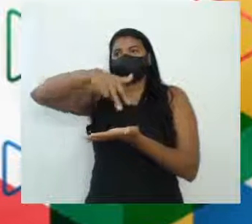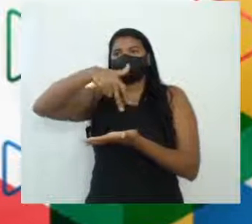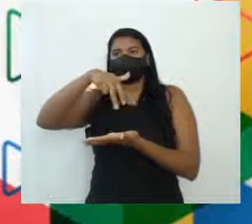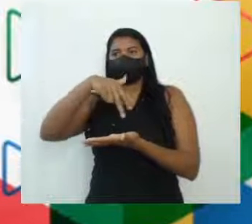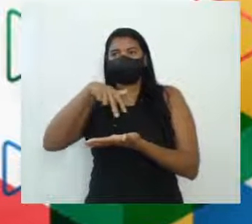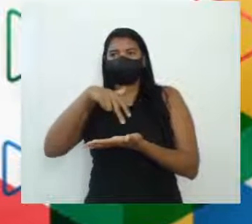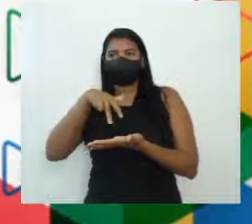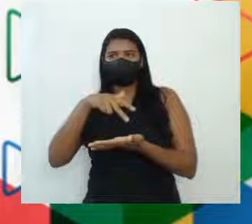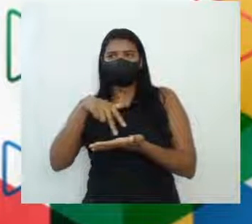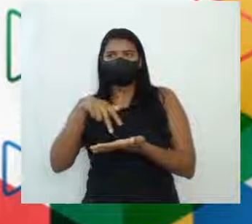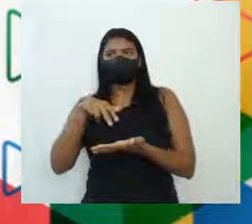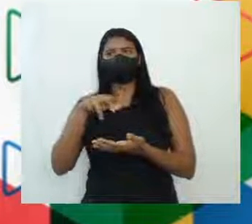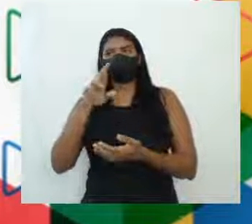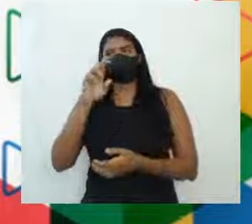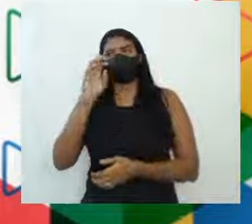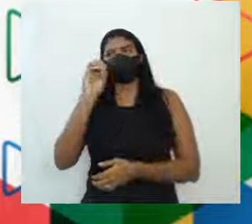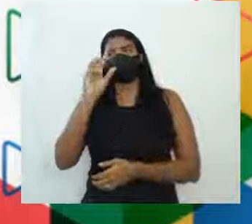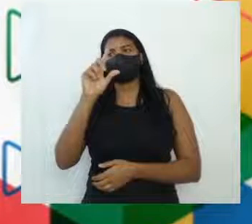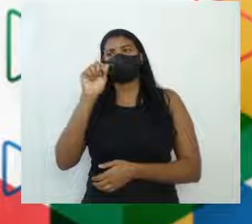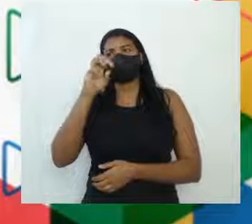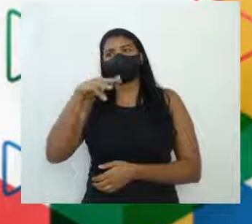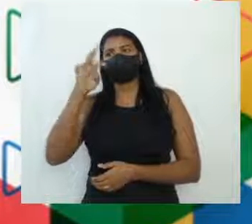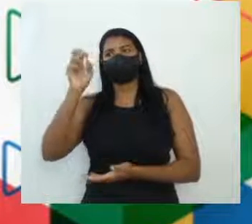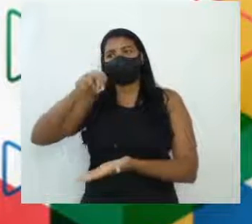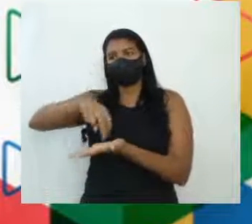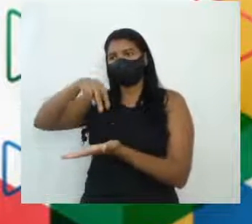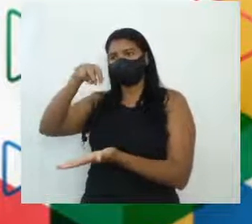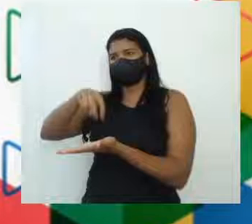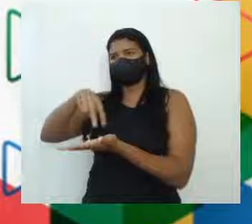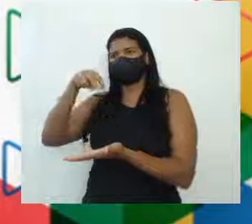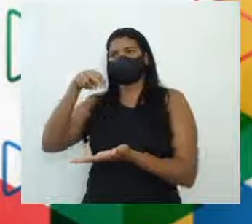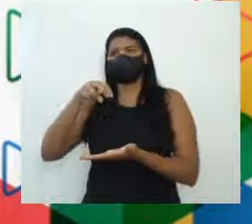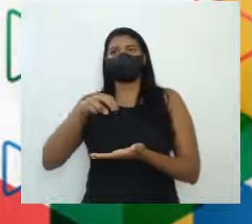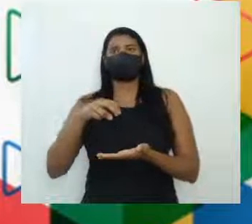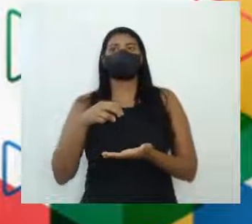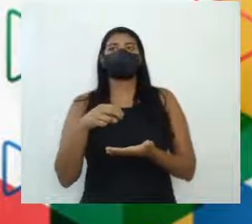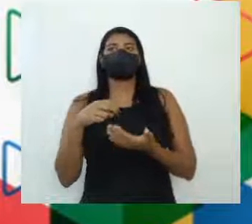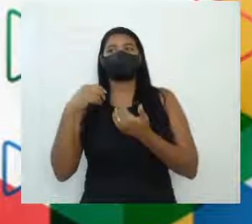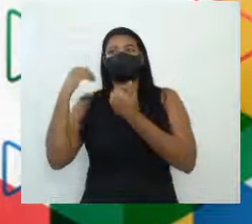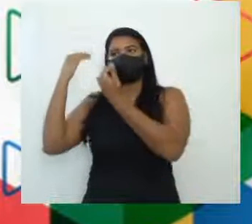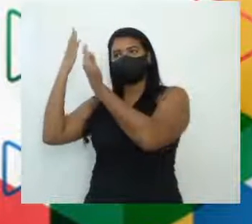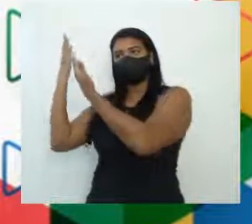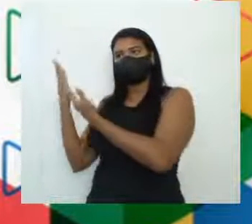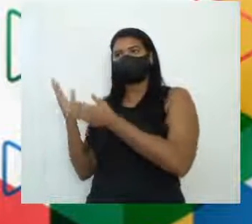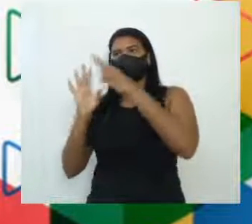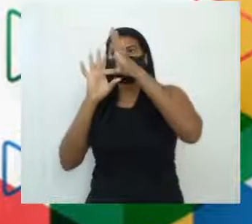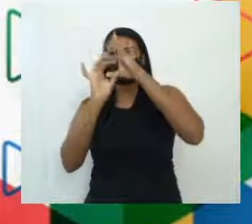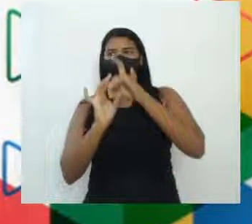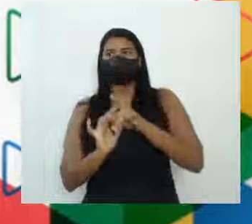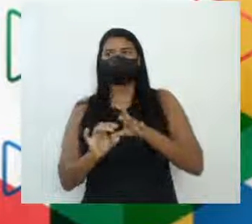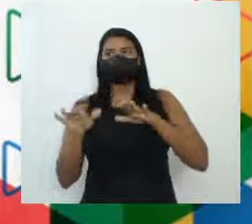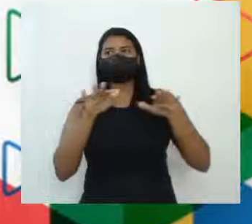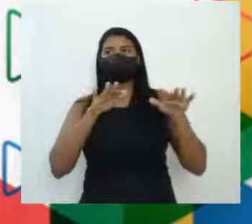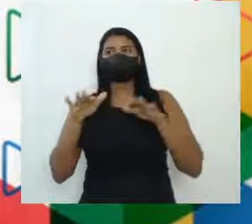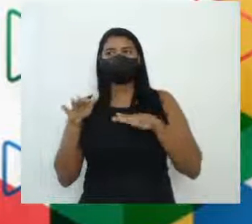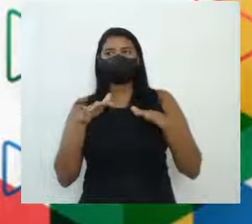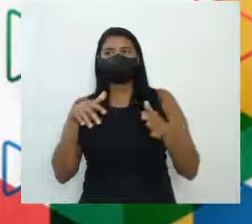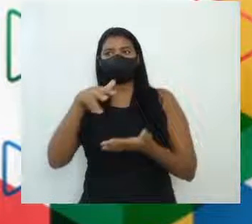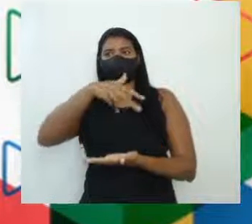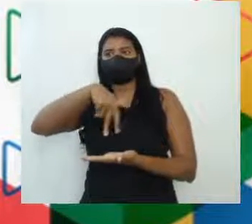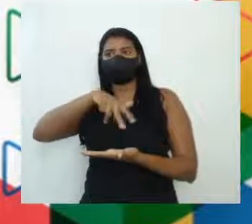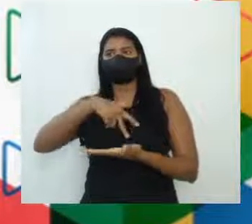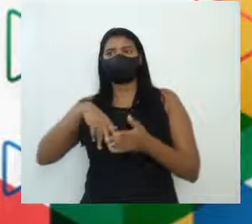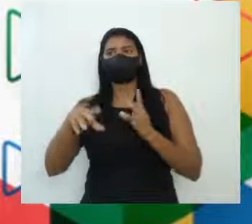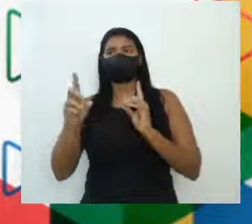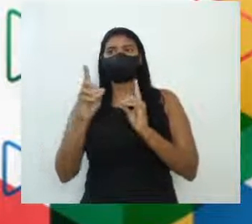e rolamentos e também saltos. Então, dentro da movimentação da dança, a gente vai